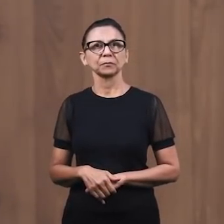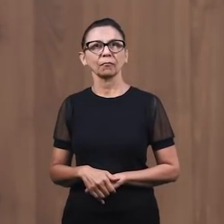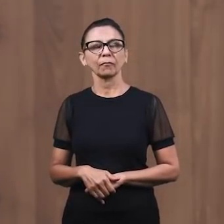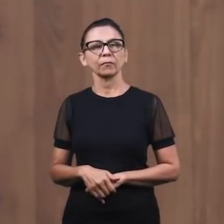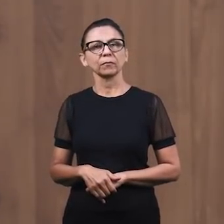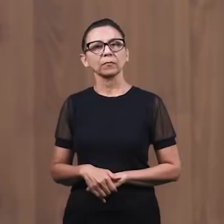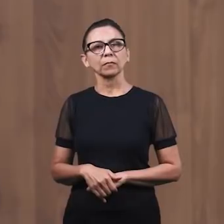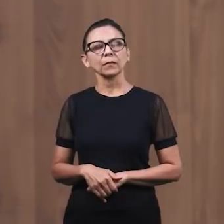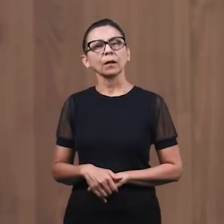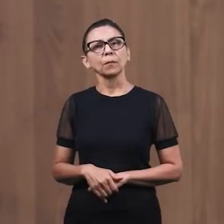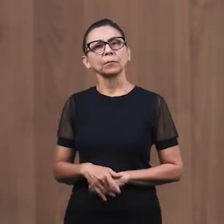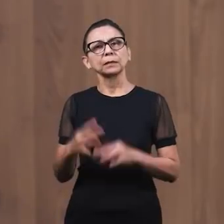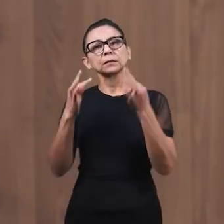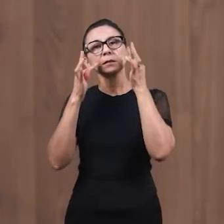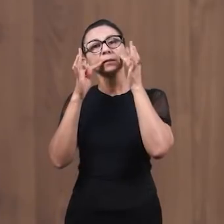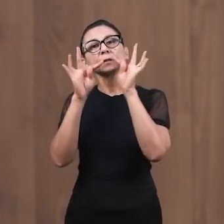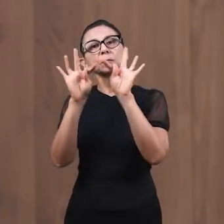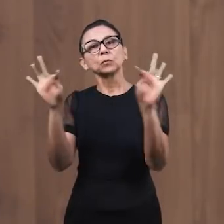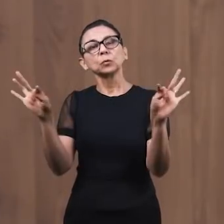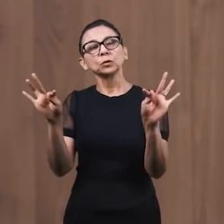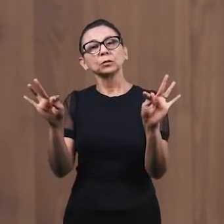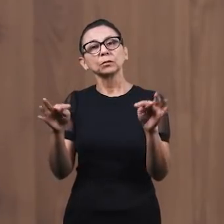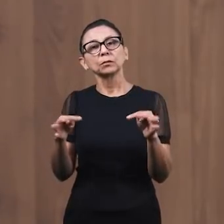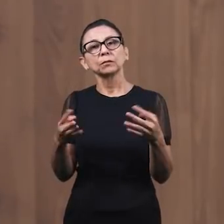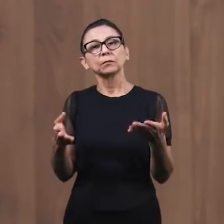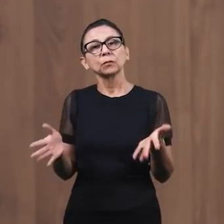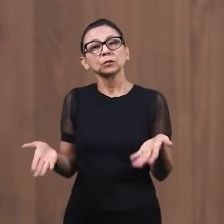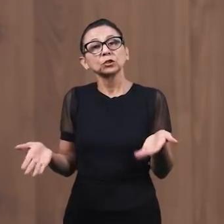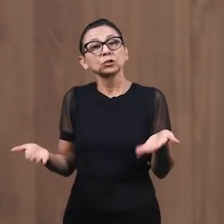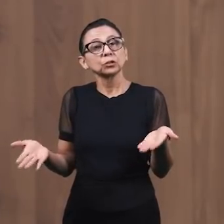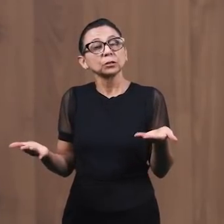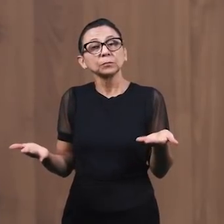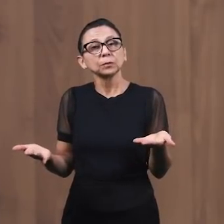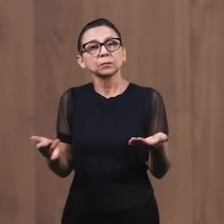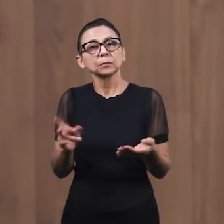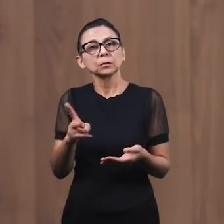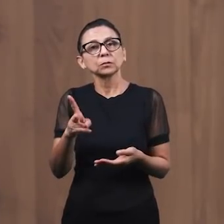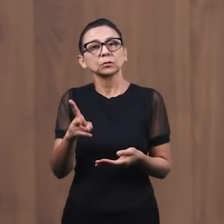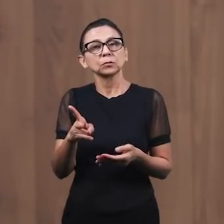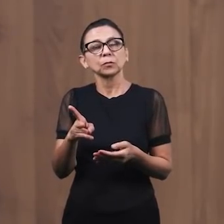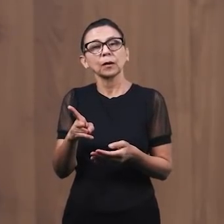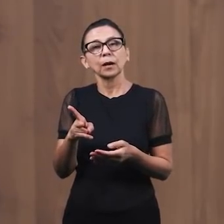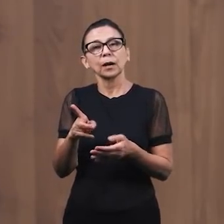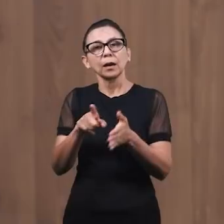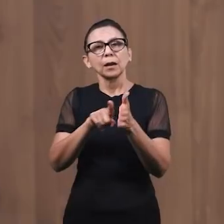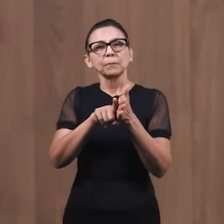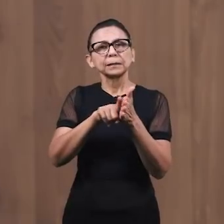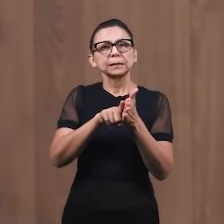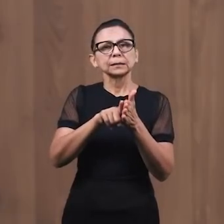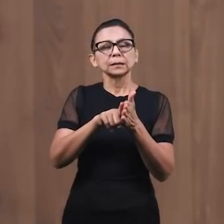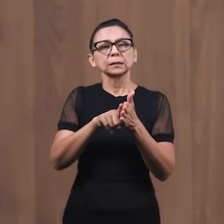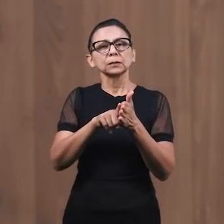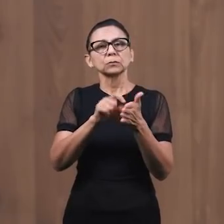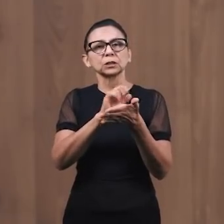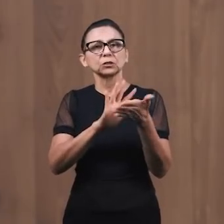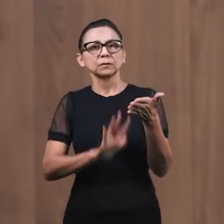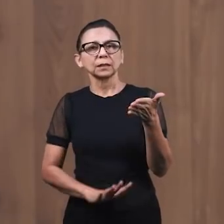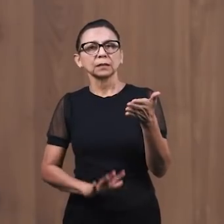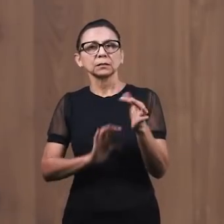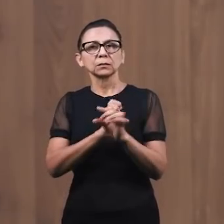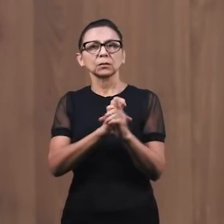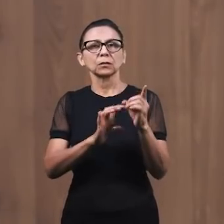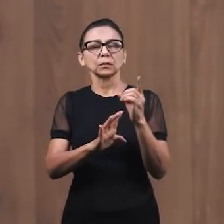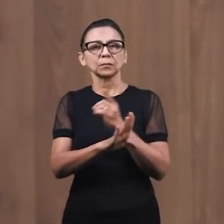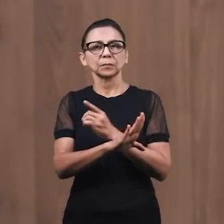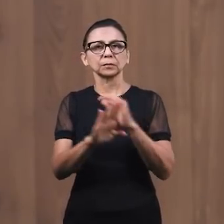mas que nós deixamos aqui nesses testemunhos o estímulo para os nossos irmãos continuarem buscando ao Senhor nos estudos da Escola